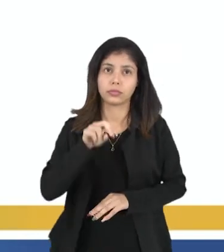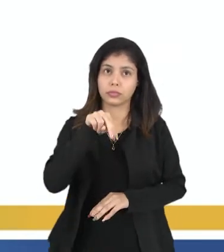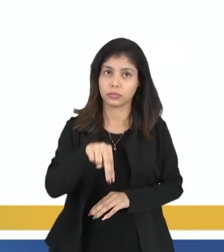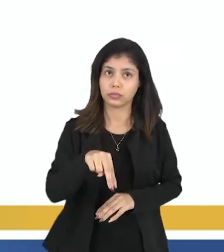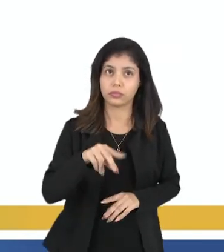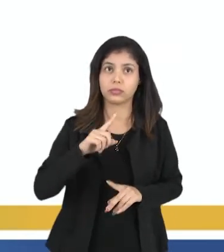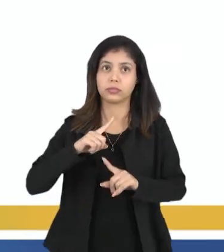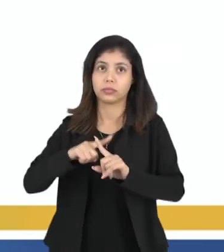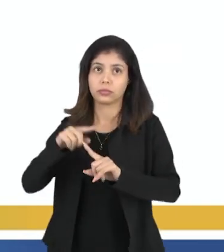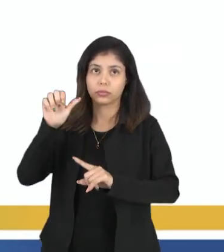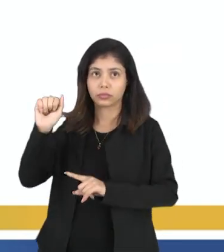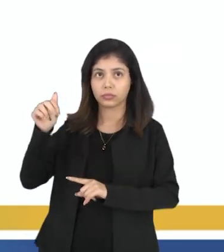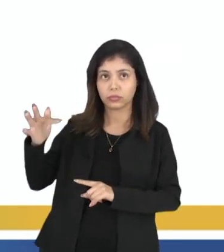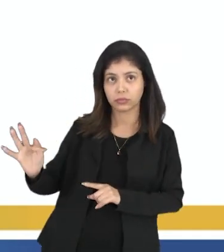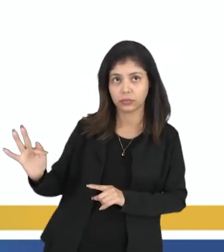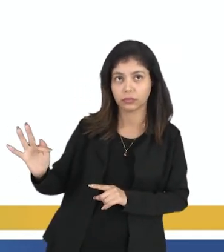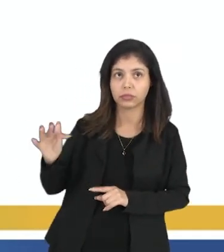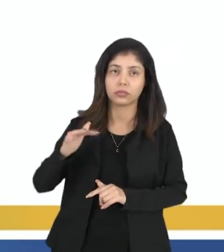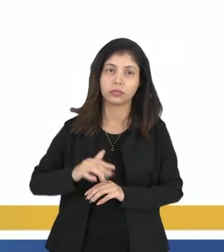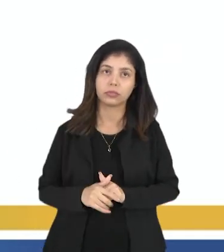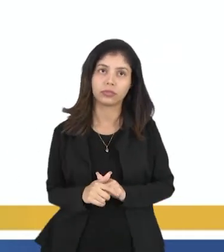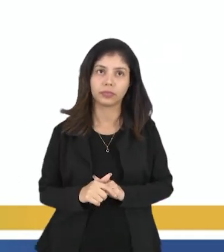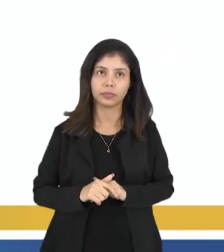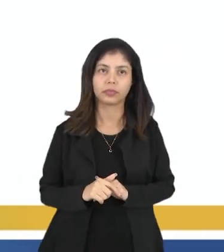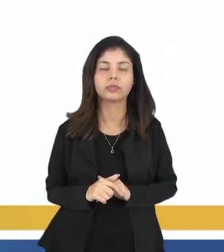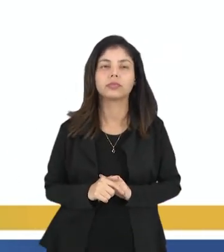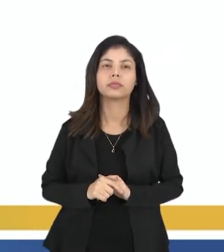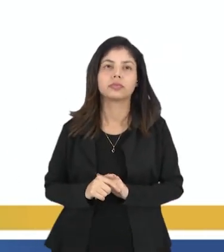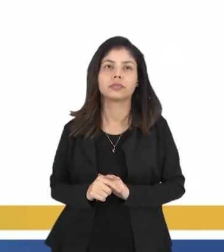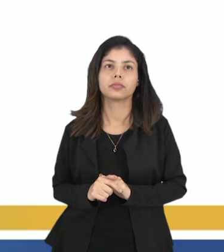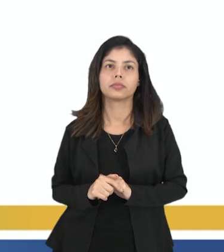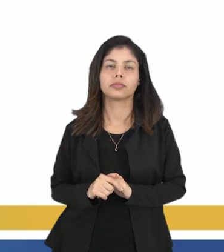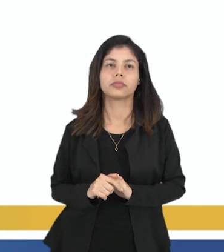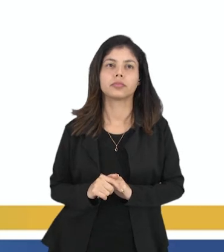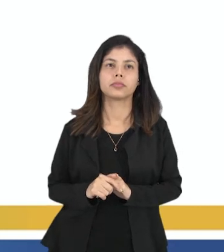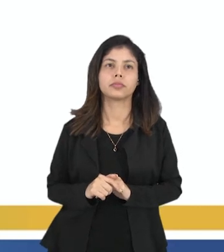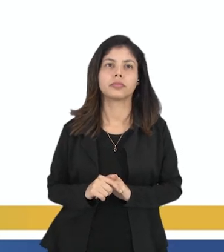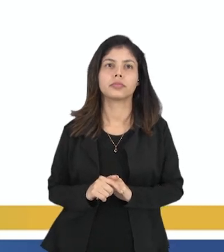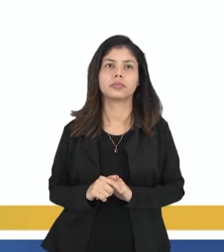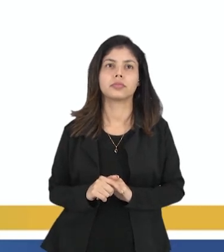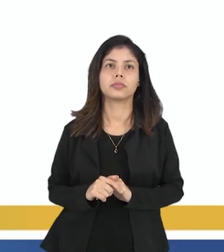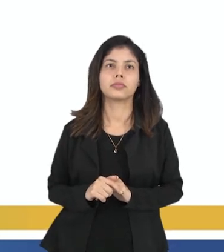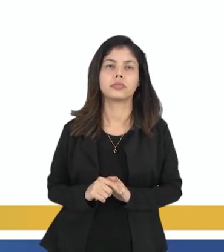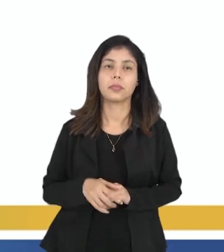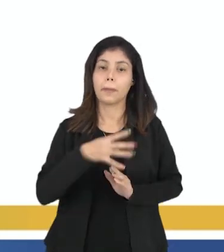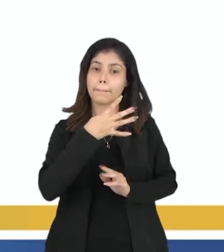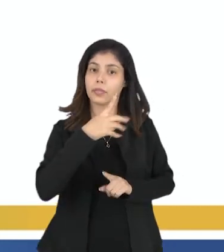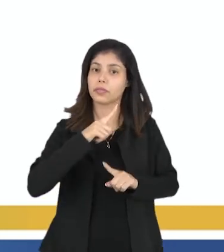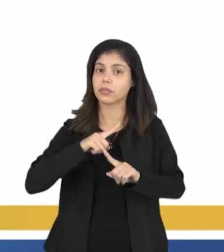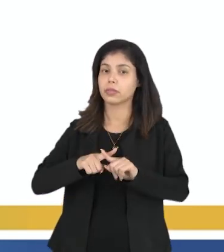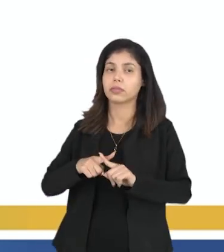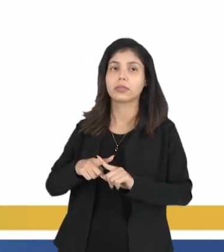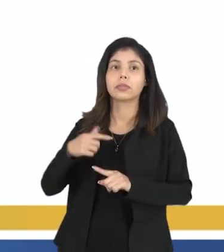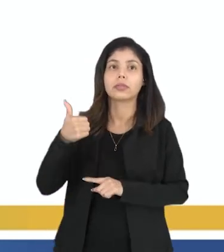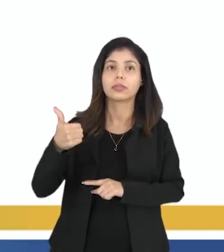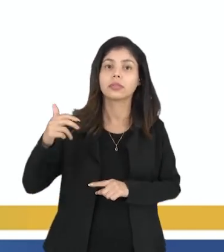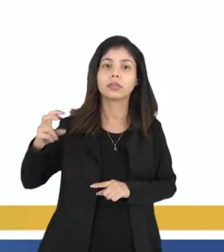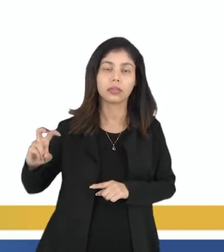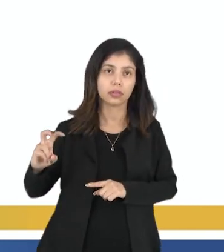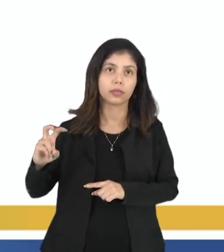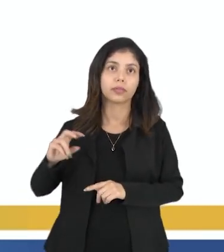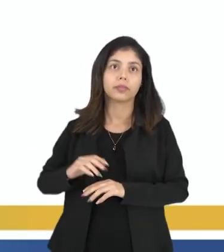o n vezes a área das fases Então nós vamos ter aí quatro Faces